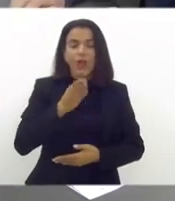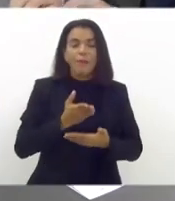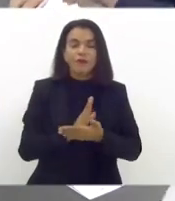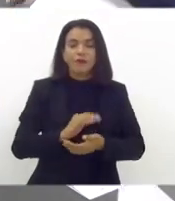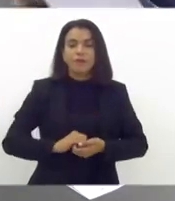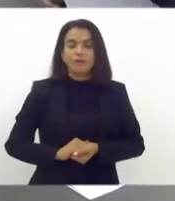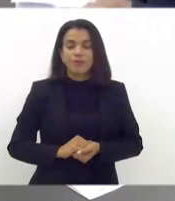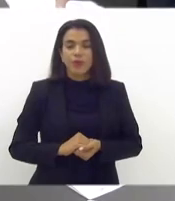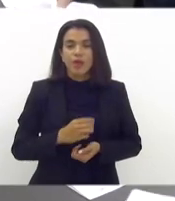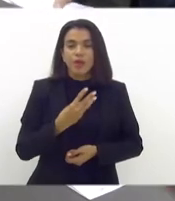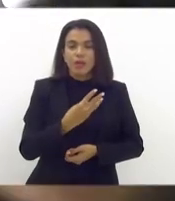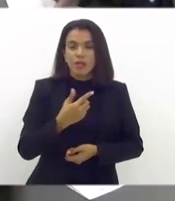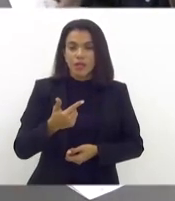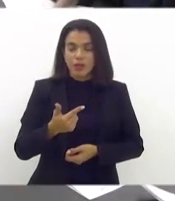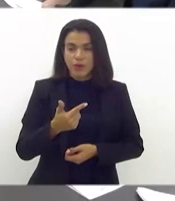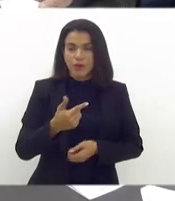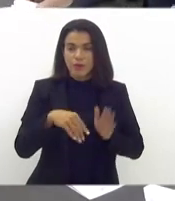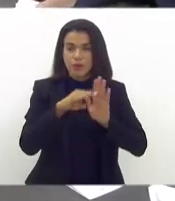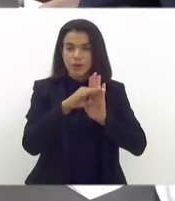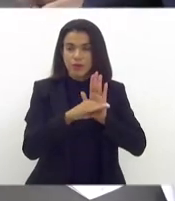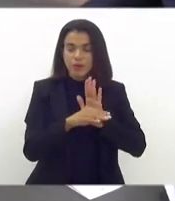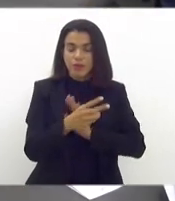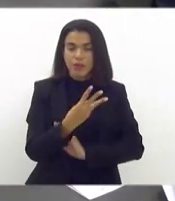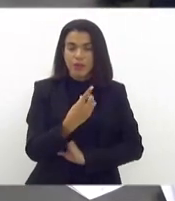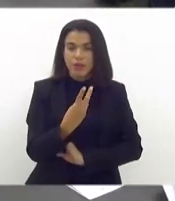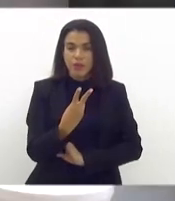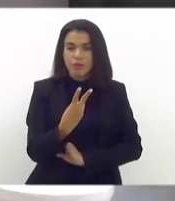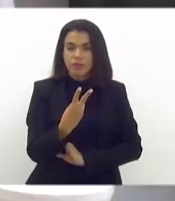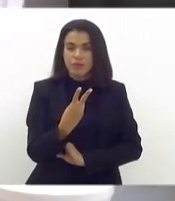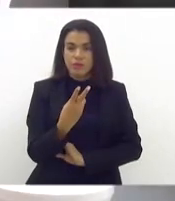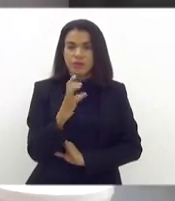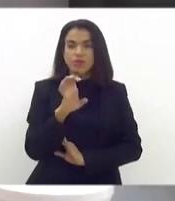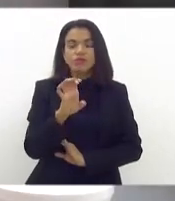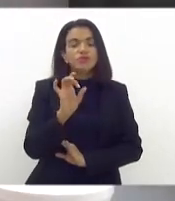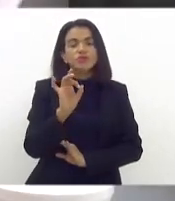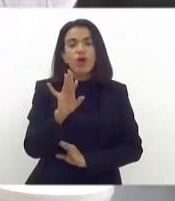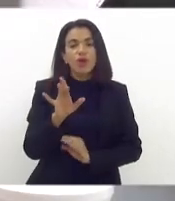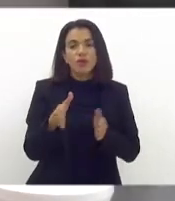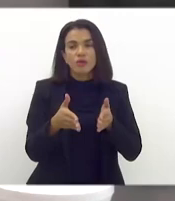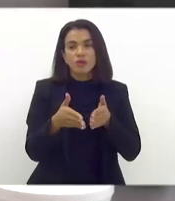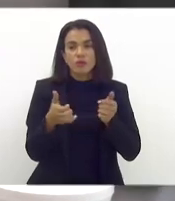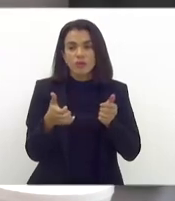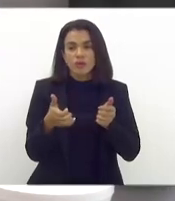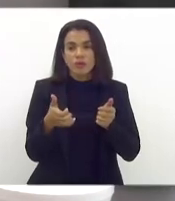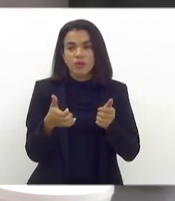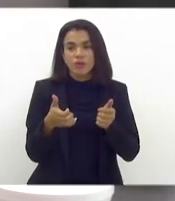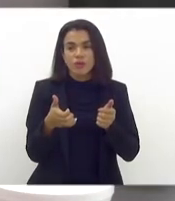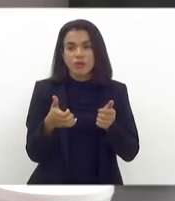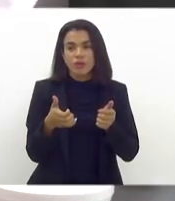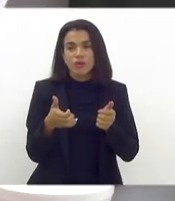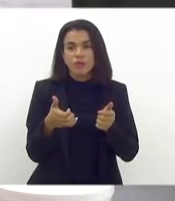Aprovado. PL 32 da pauta. Desculpa, deputado Luiz Paulo. Queria fazer uma solicitação, Vossa Excelência. Pois não, deputado Luiz Paulo. Eu vou